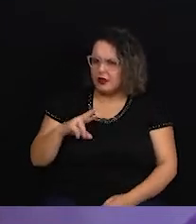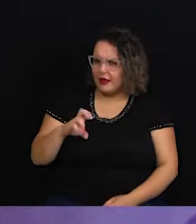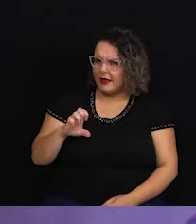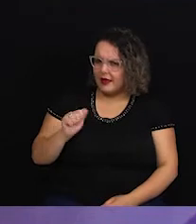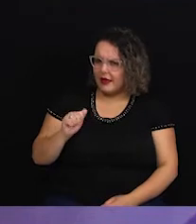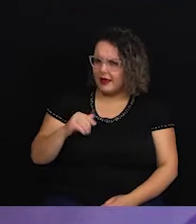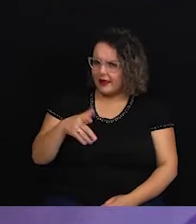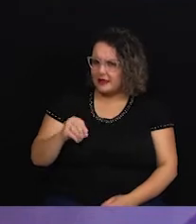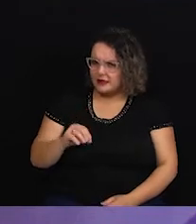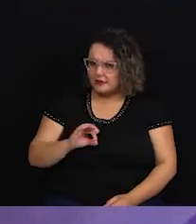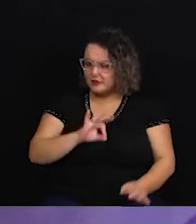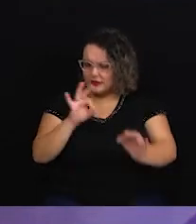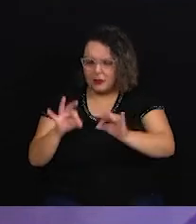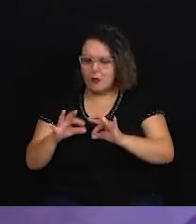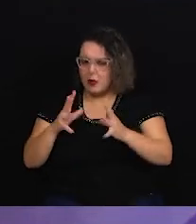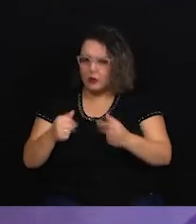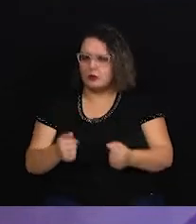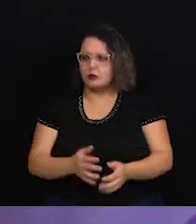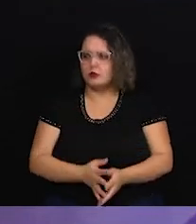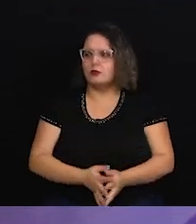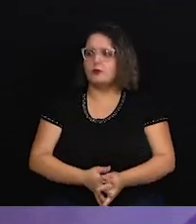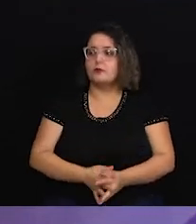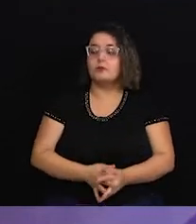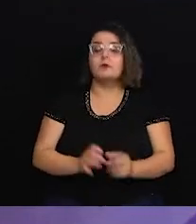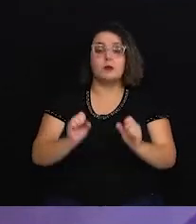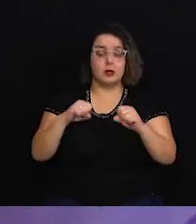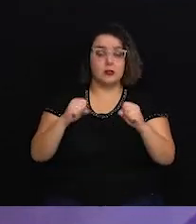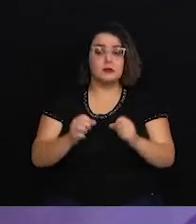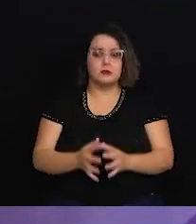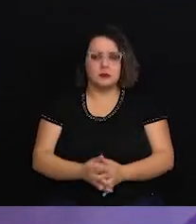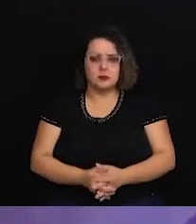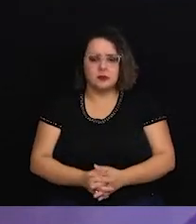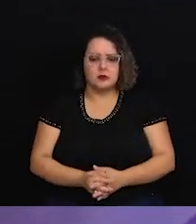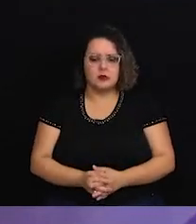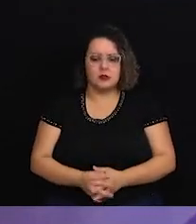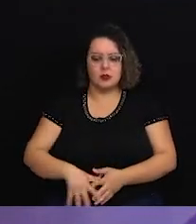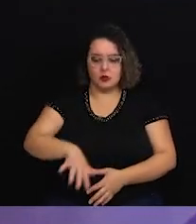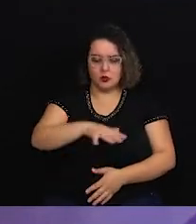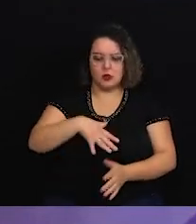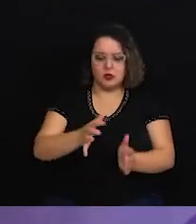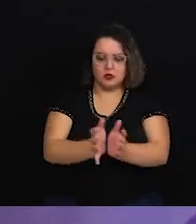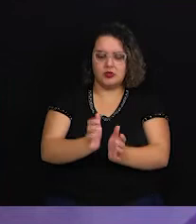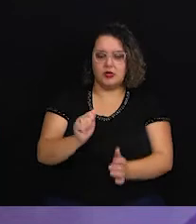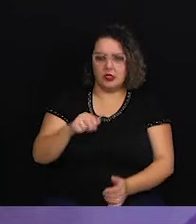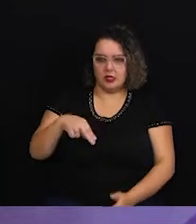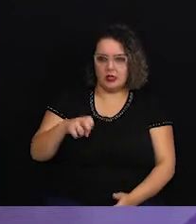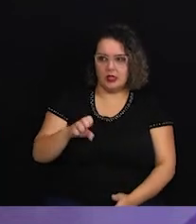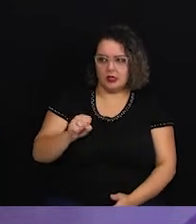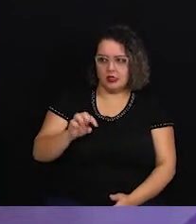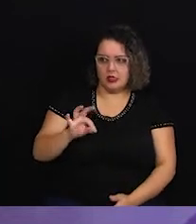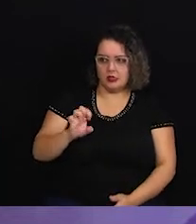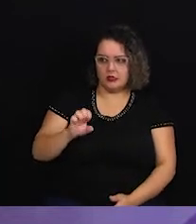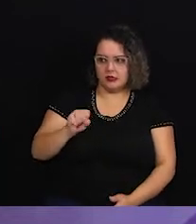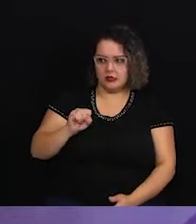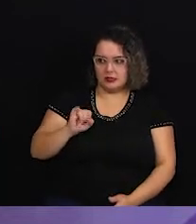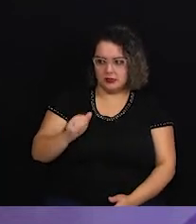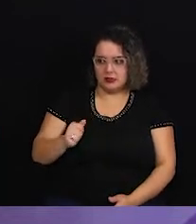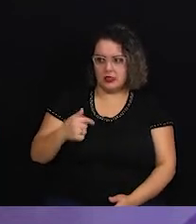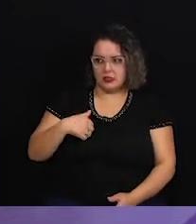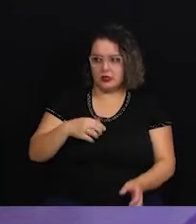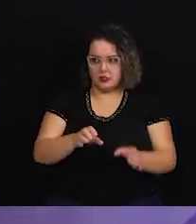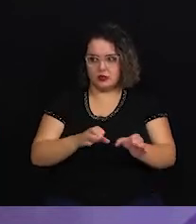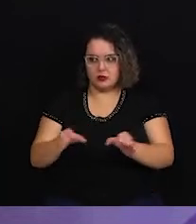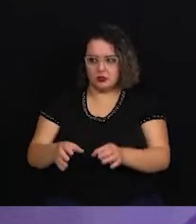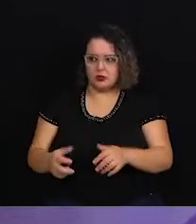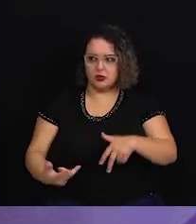reação? Vocês acompanham tudo isso? Isso. O nosso departamento de anestesia, eu sou coordenador também do